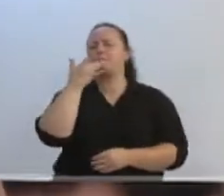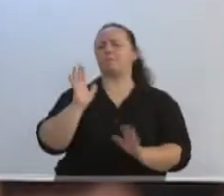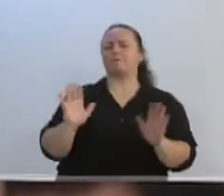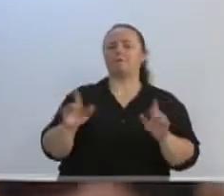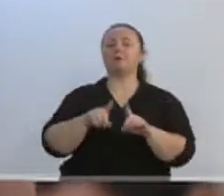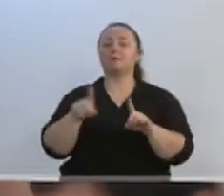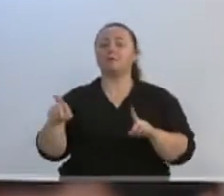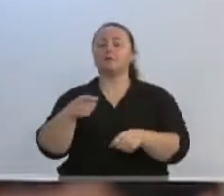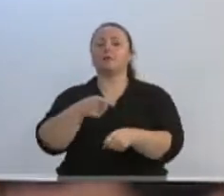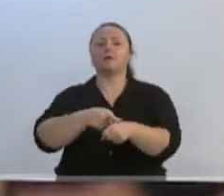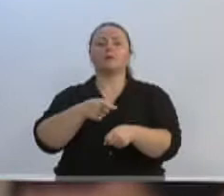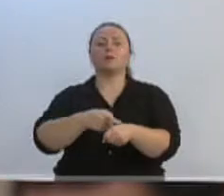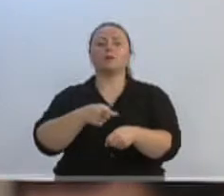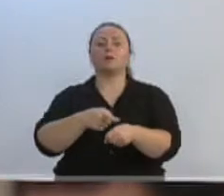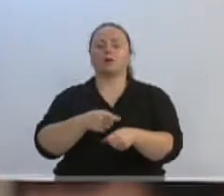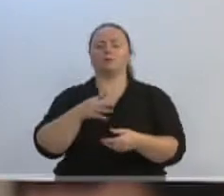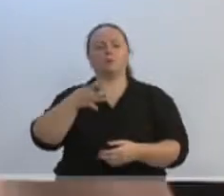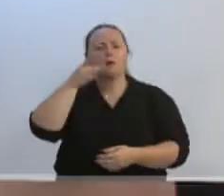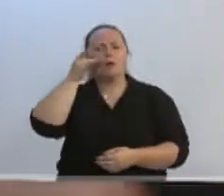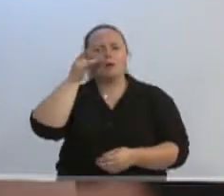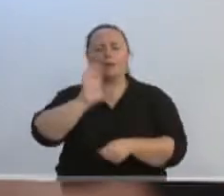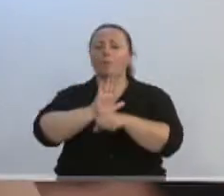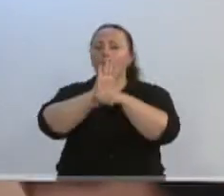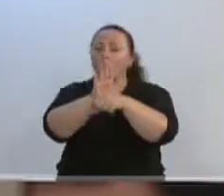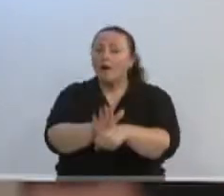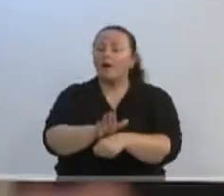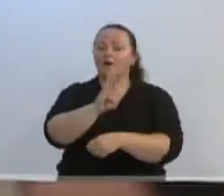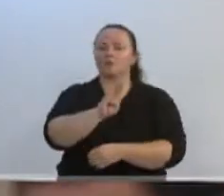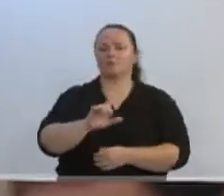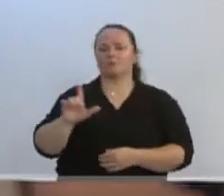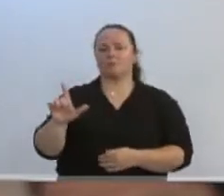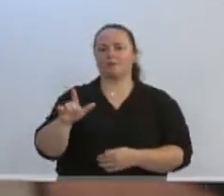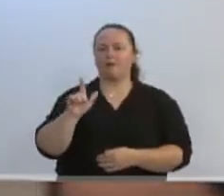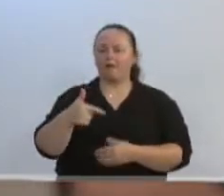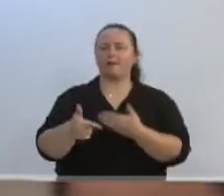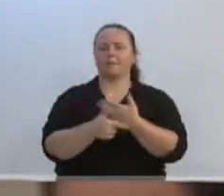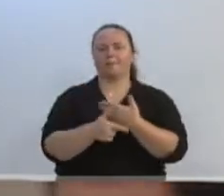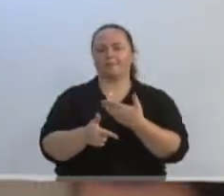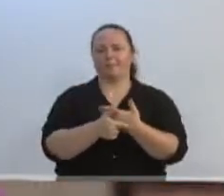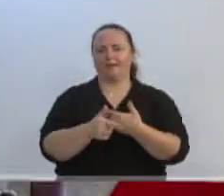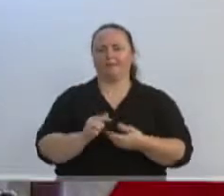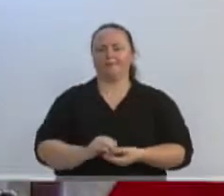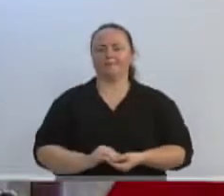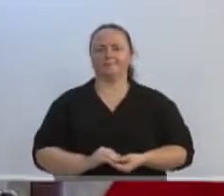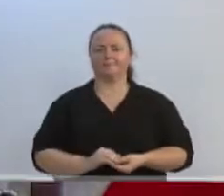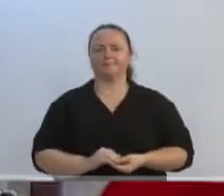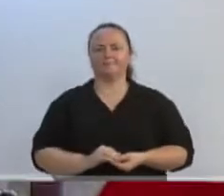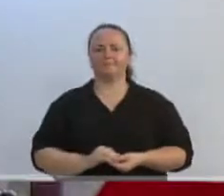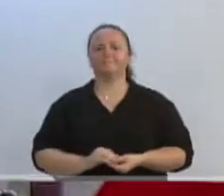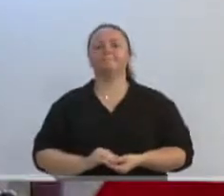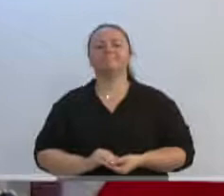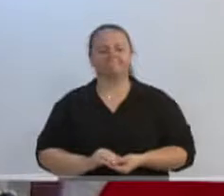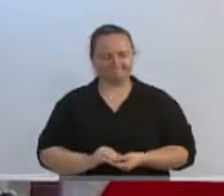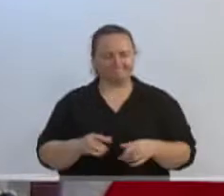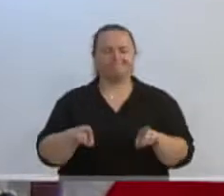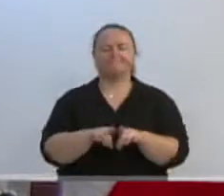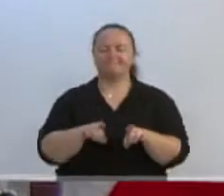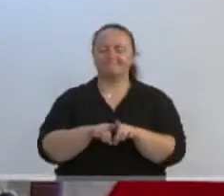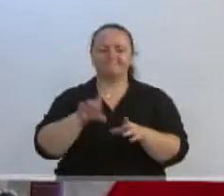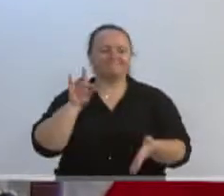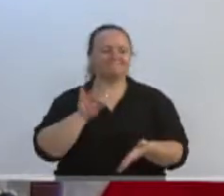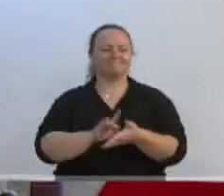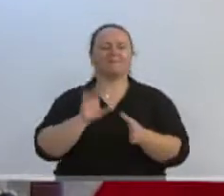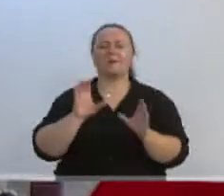realmente concreta, que pode ajudar a comunidade de Blumenau, porque esse é o nosso papel. Obrigado, vereador. Falamos isso, inclusive, realmente na